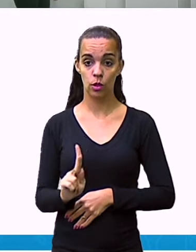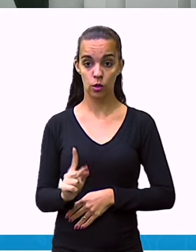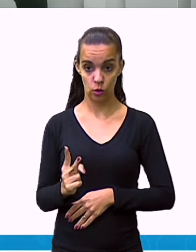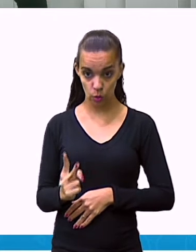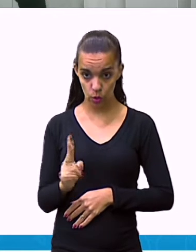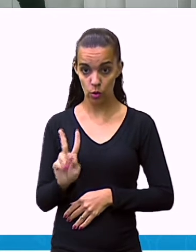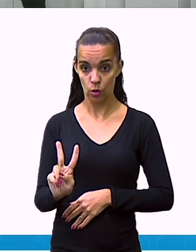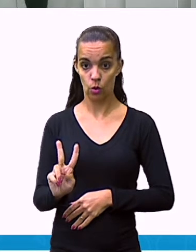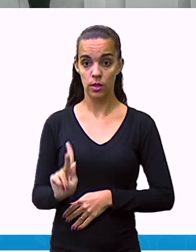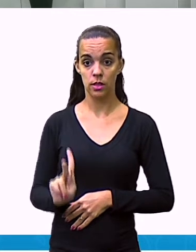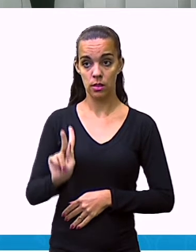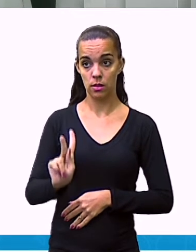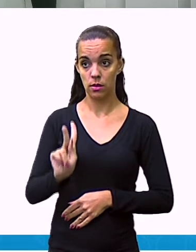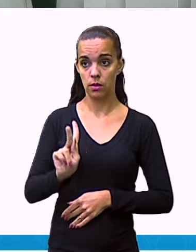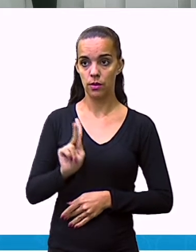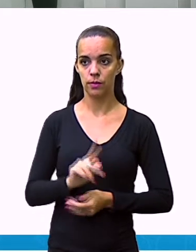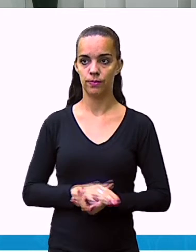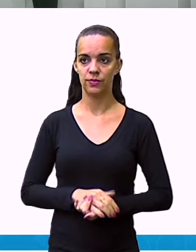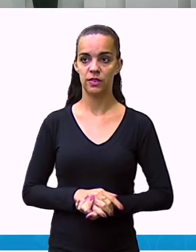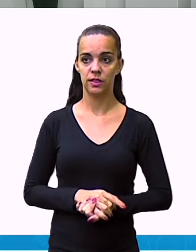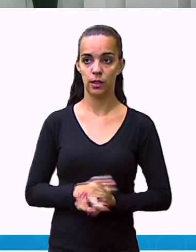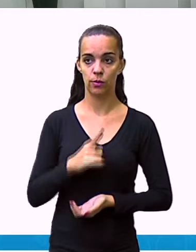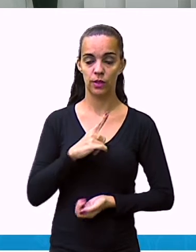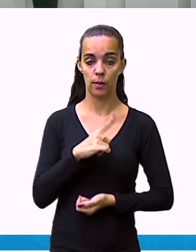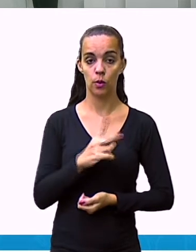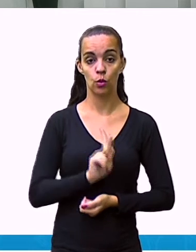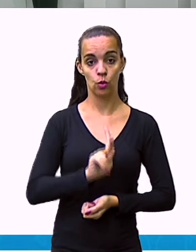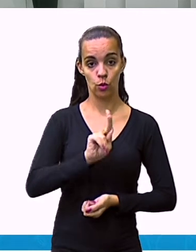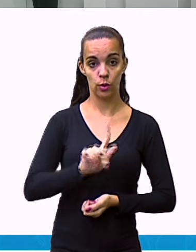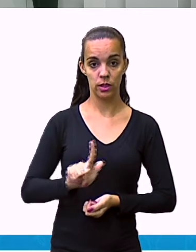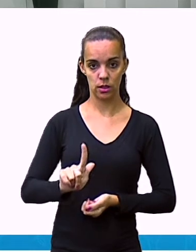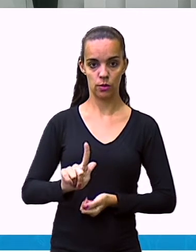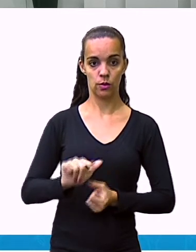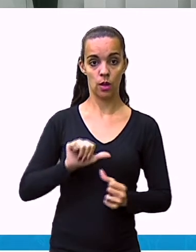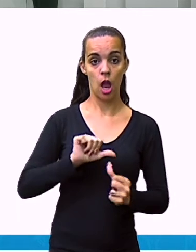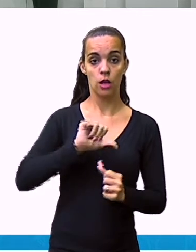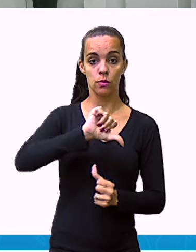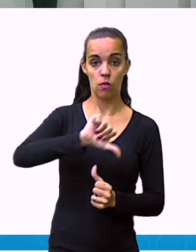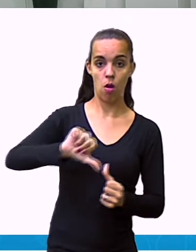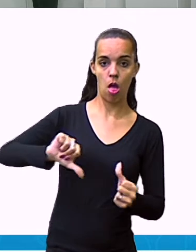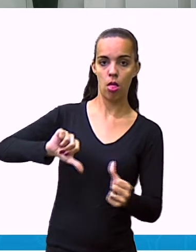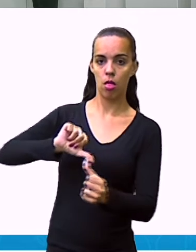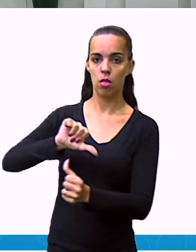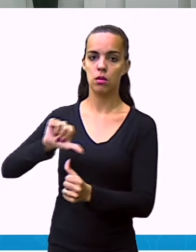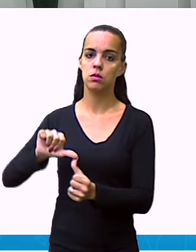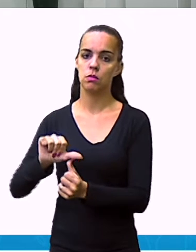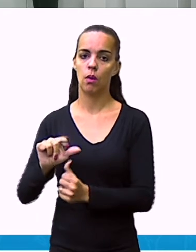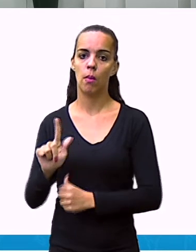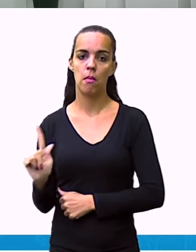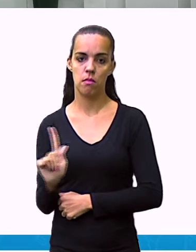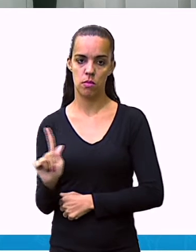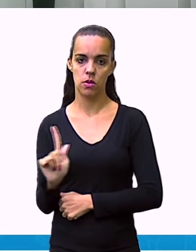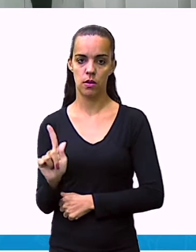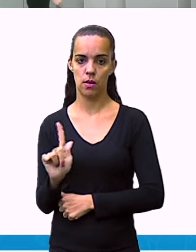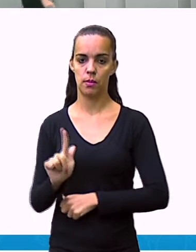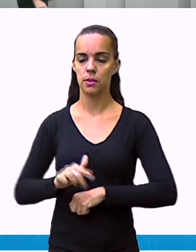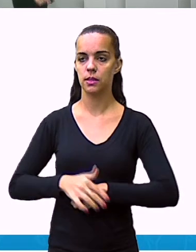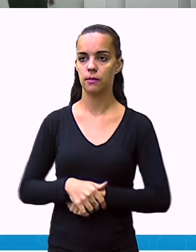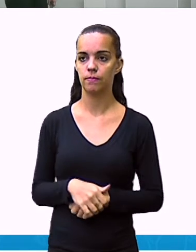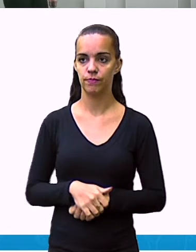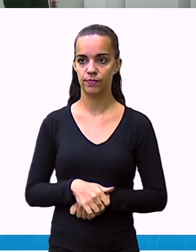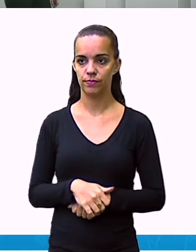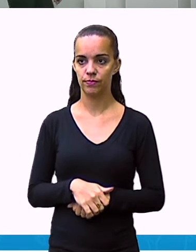prestem atenção eu estou saindo daqui olha a unidade de medida que estou usando aquilo